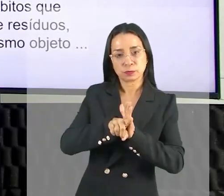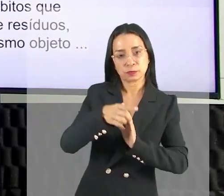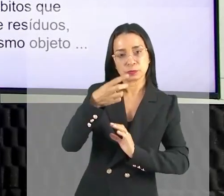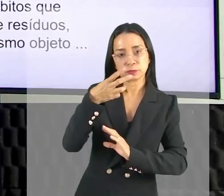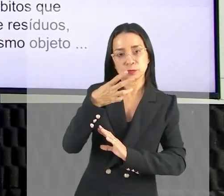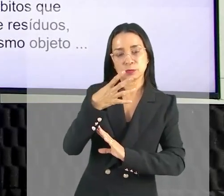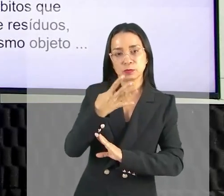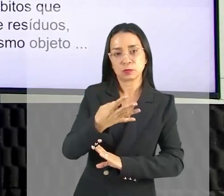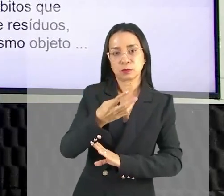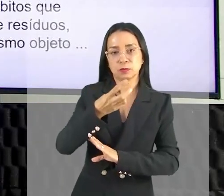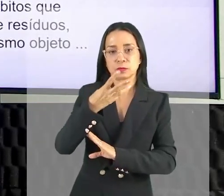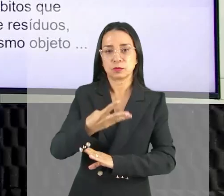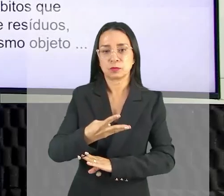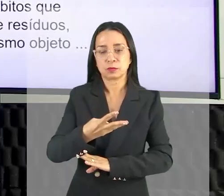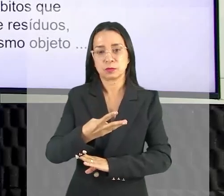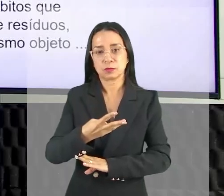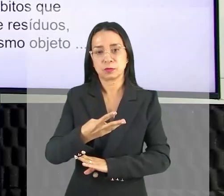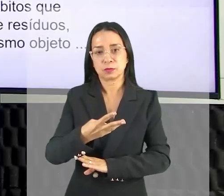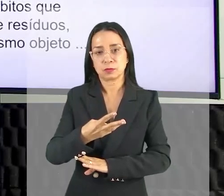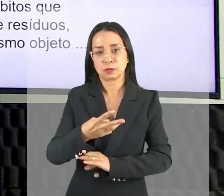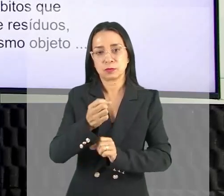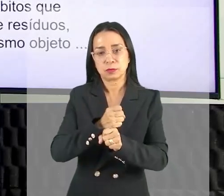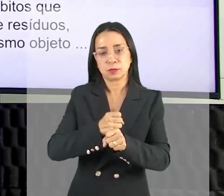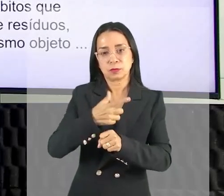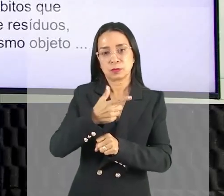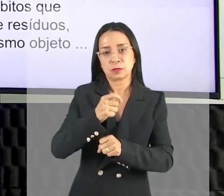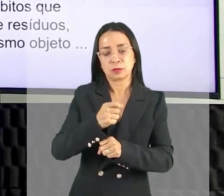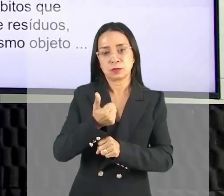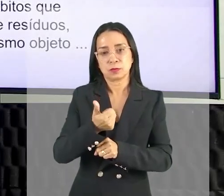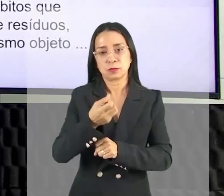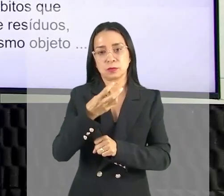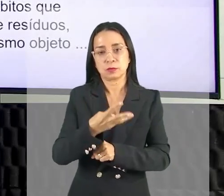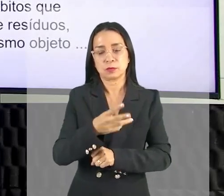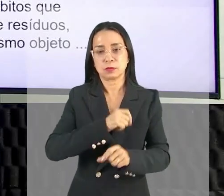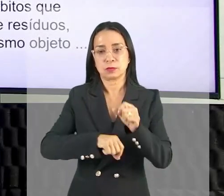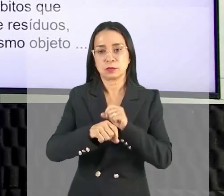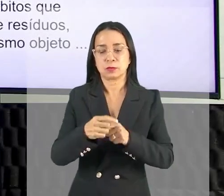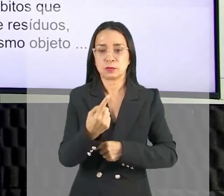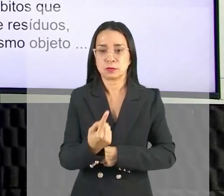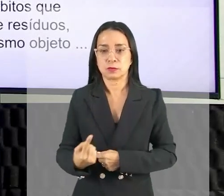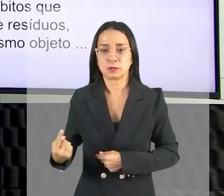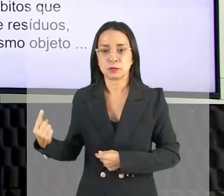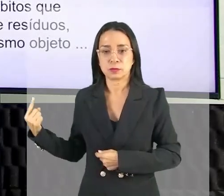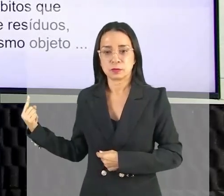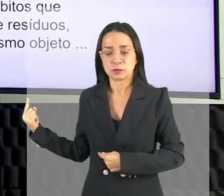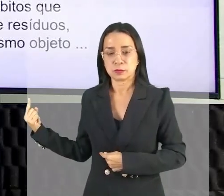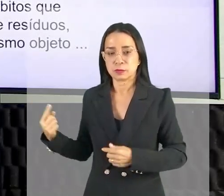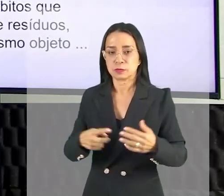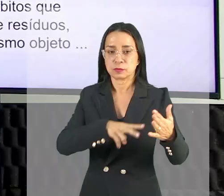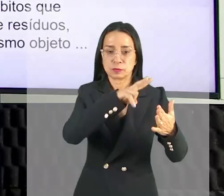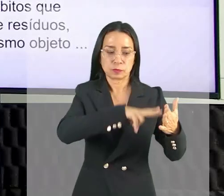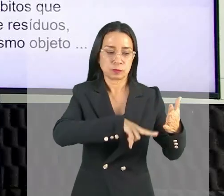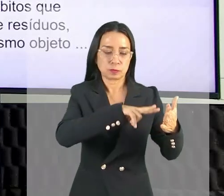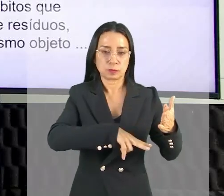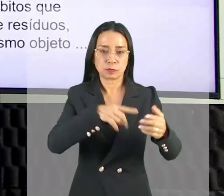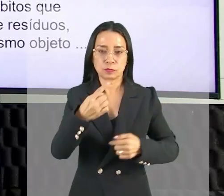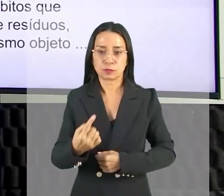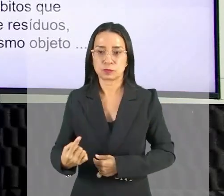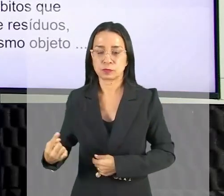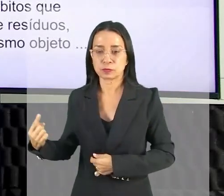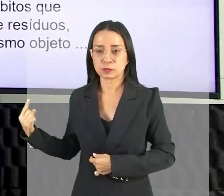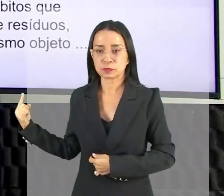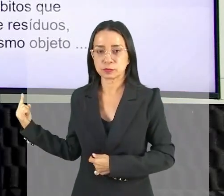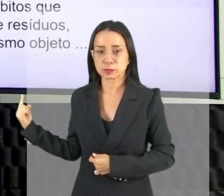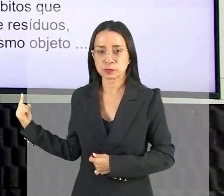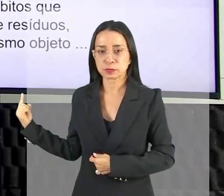PAS 2013. O impacto da atividade humana sobre o ambiente vem sendo